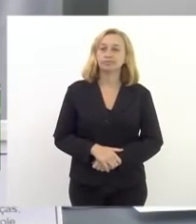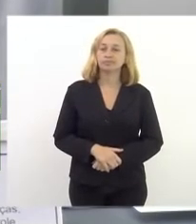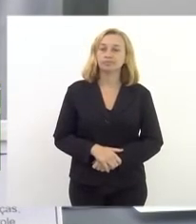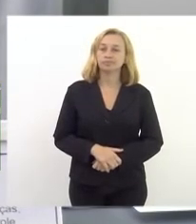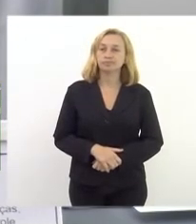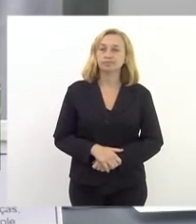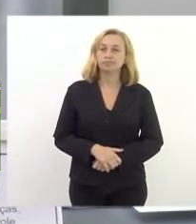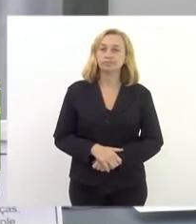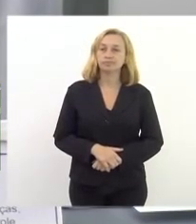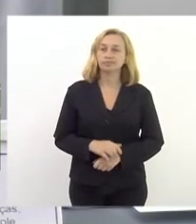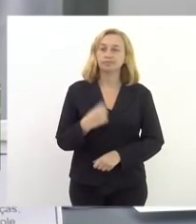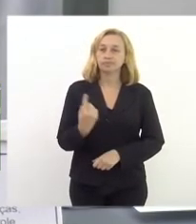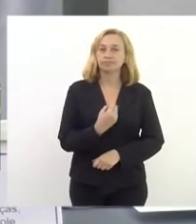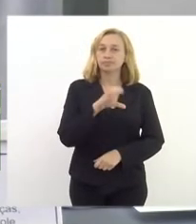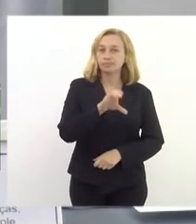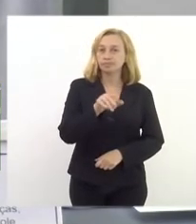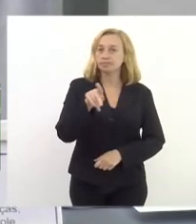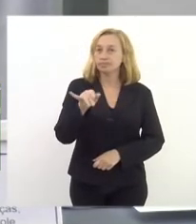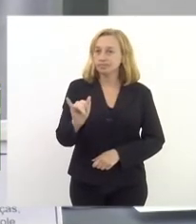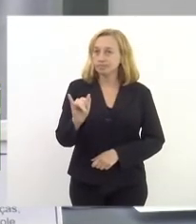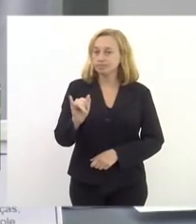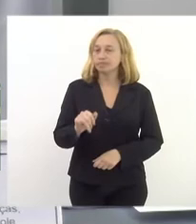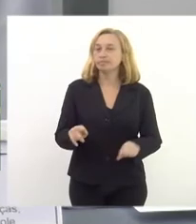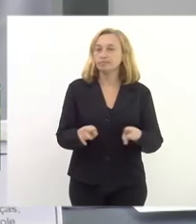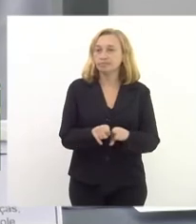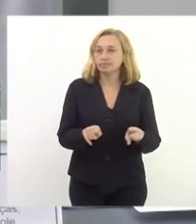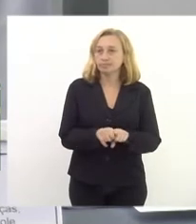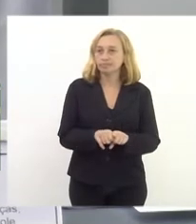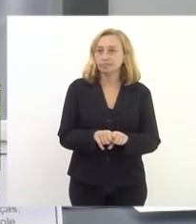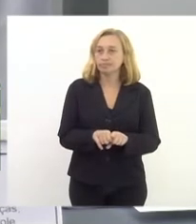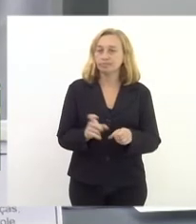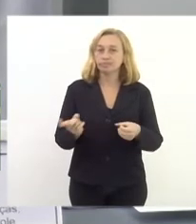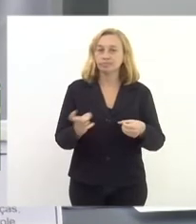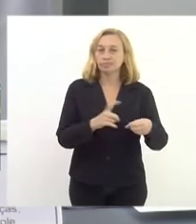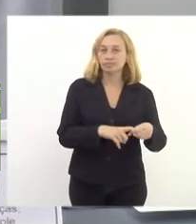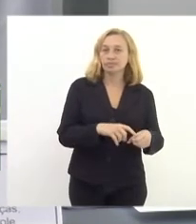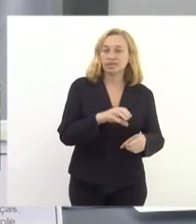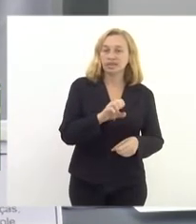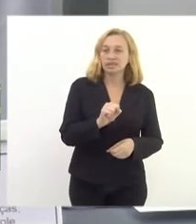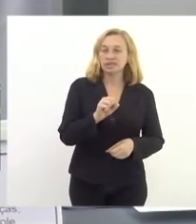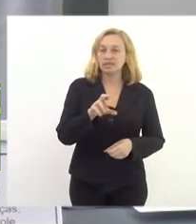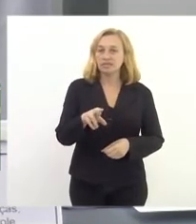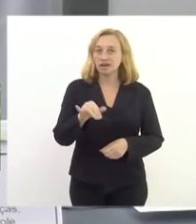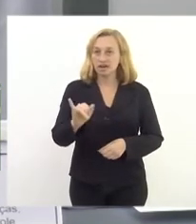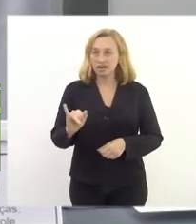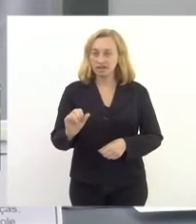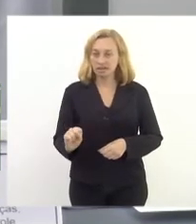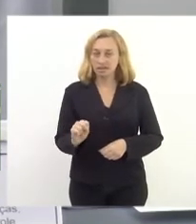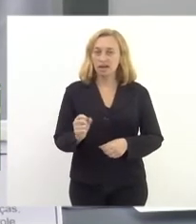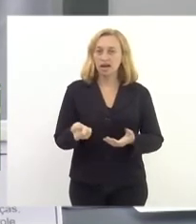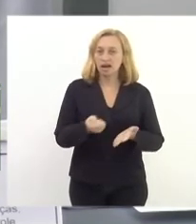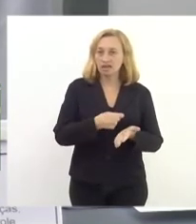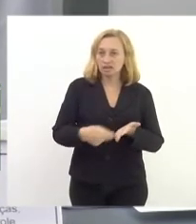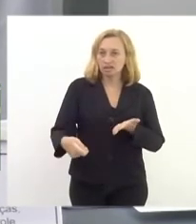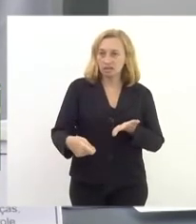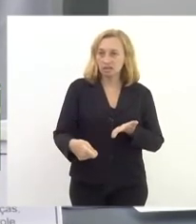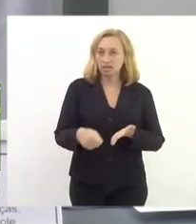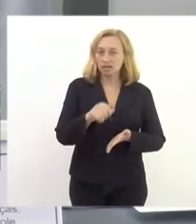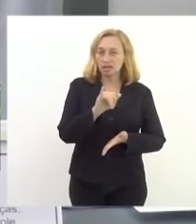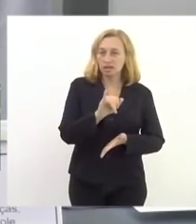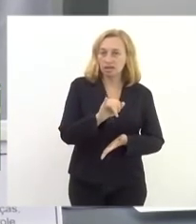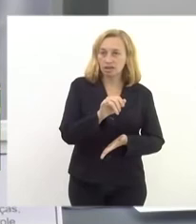a nossa CPI e também o convênio que a Cefaz assinou com a ANP